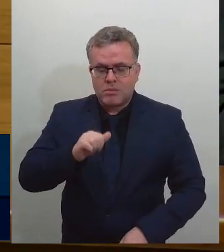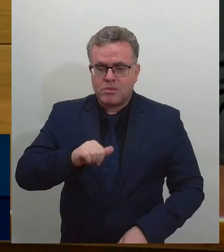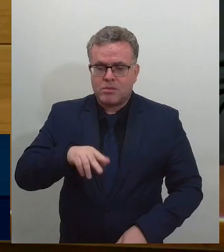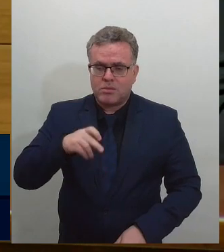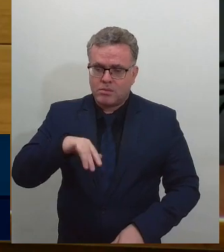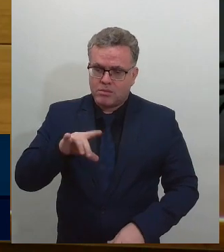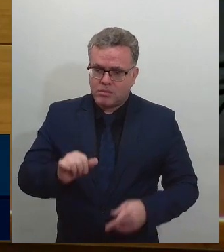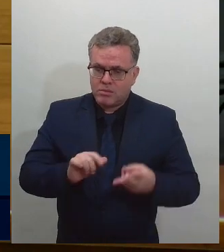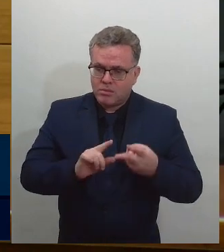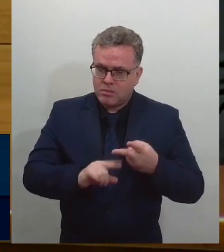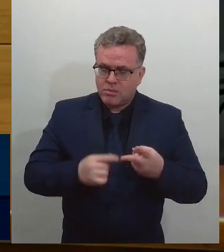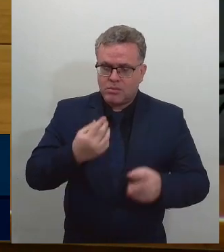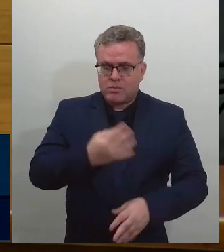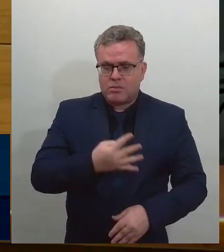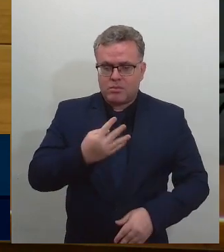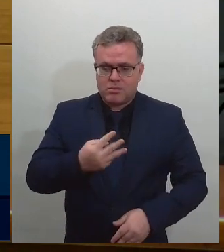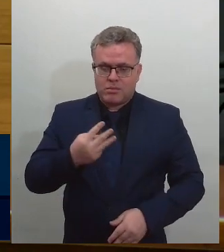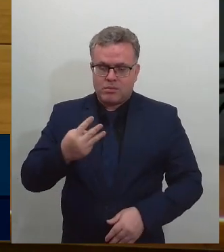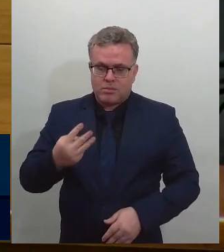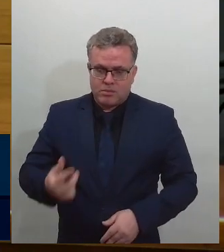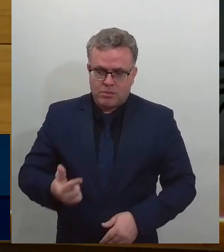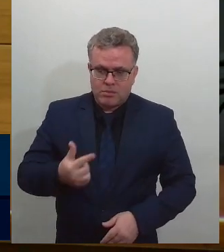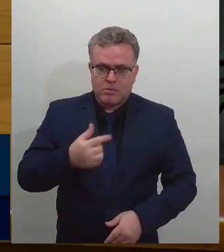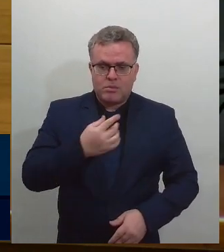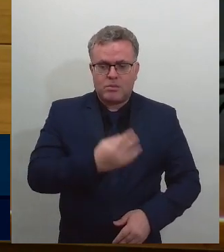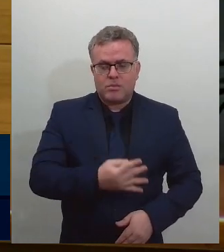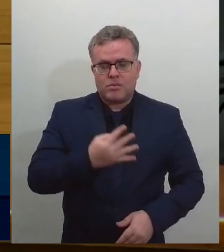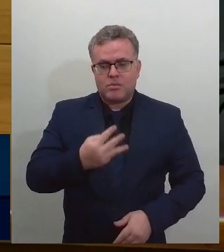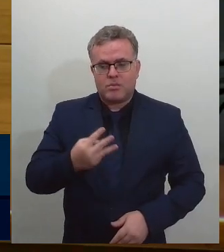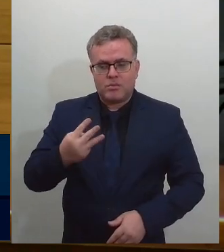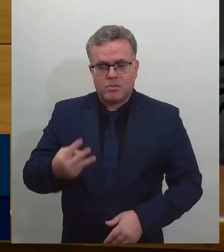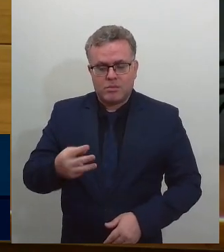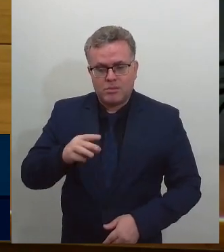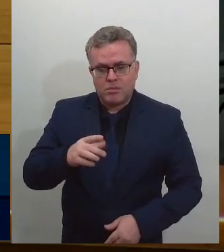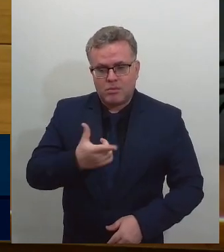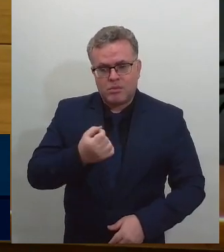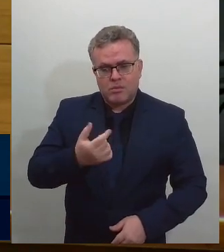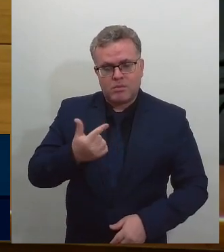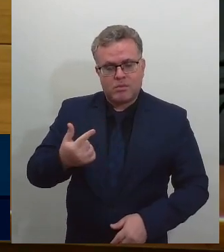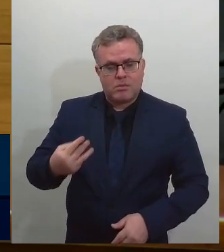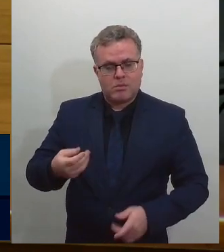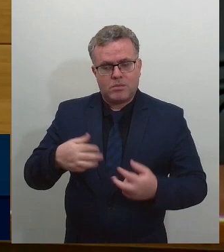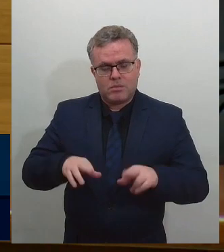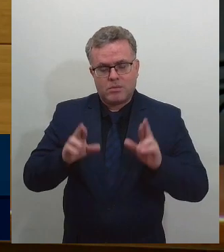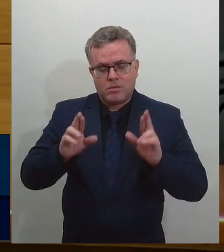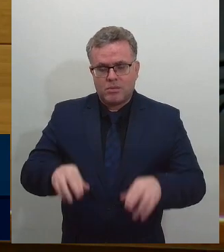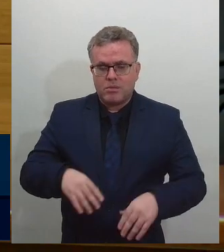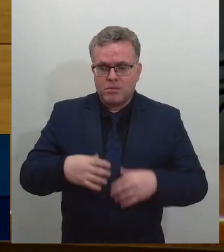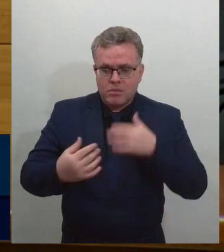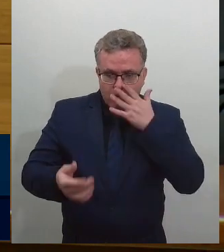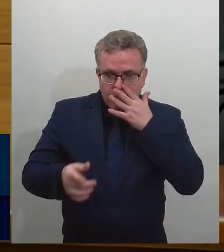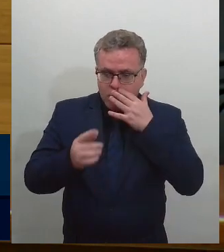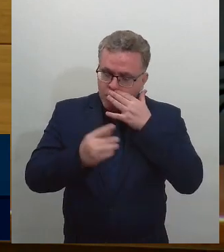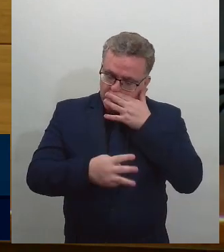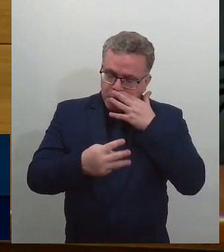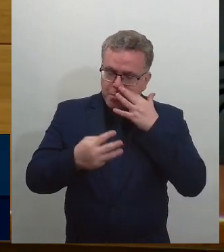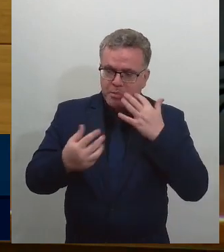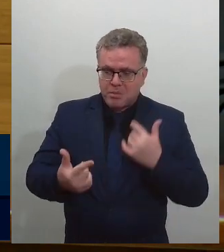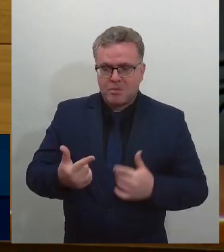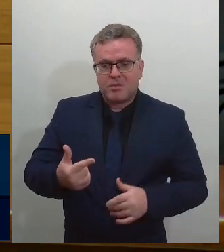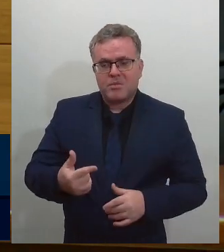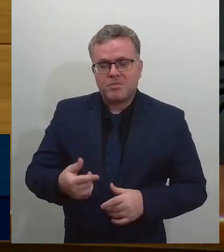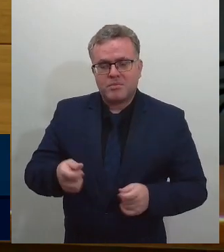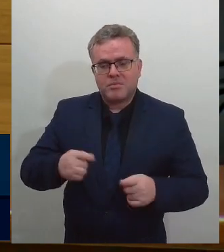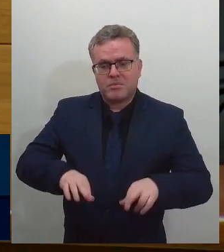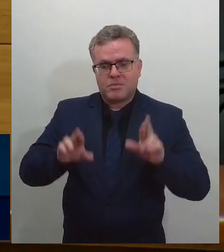e 433/2023 do Poder Executivo. Projeto de lei 434/2023, Ibrahim de Valmir. Moções